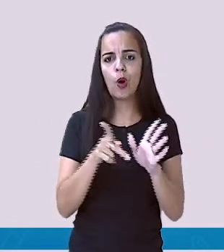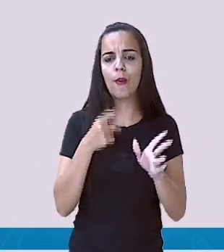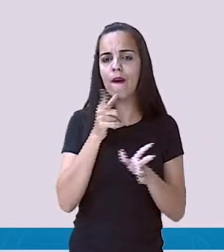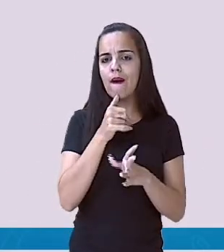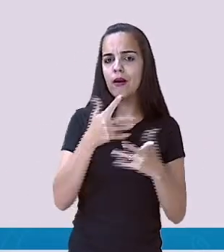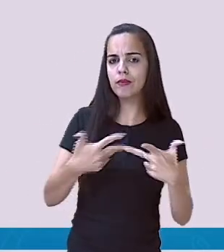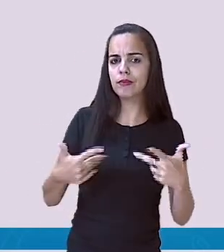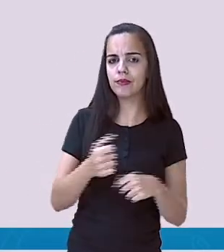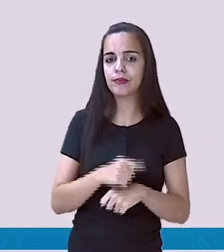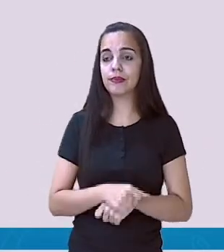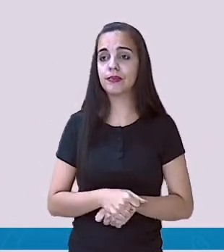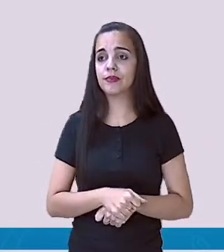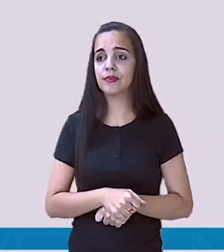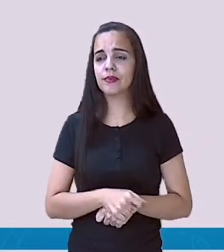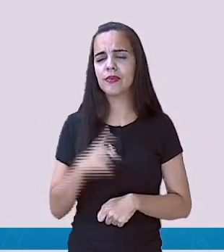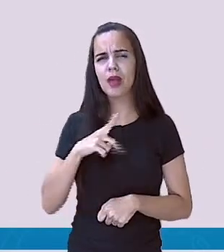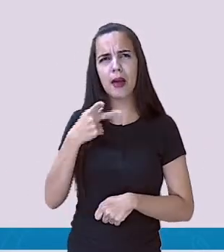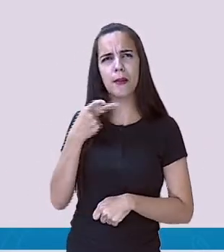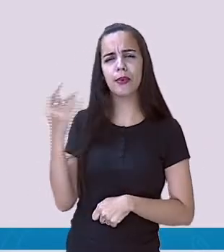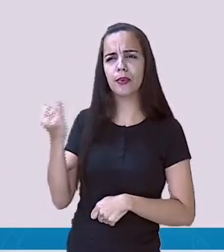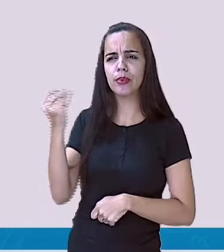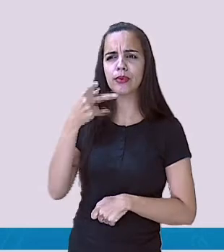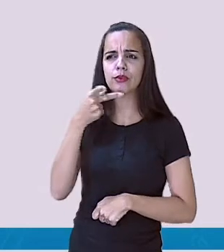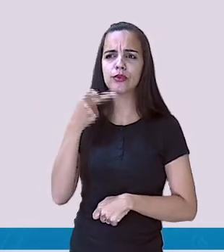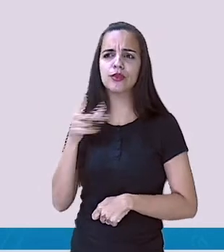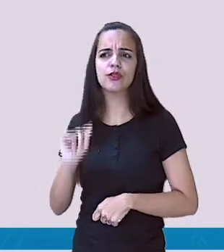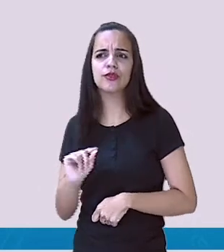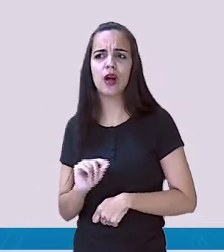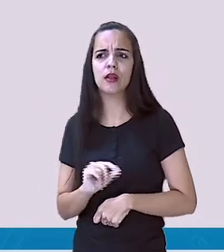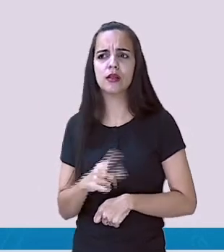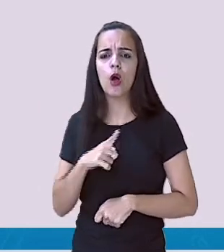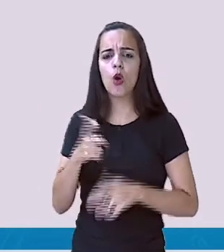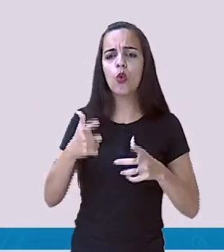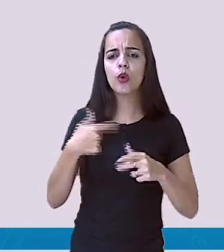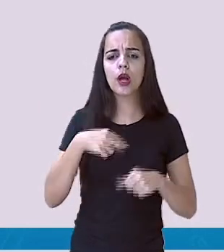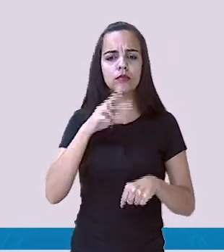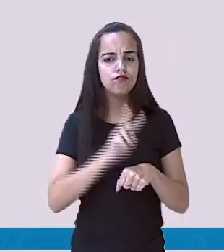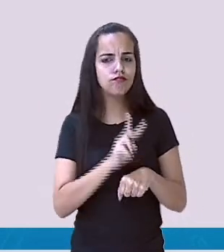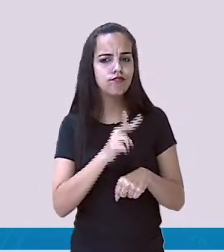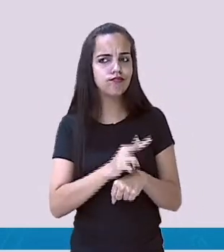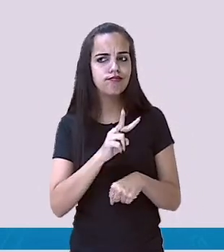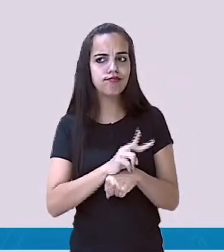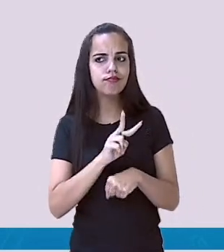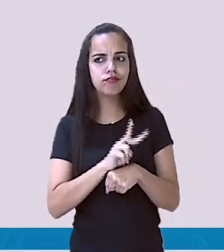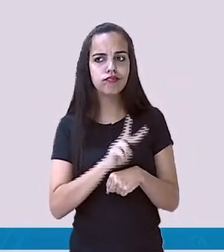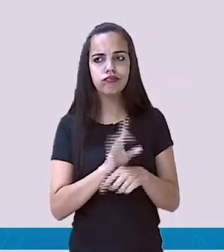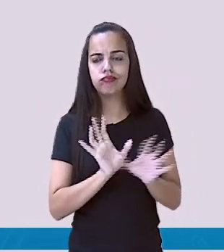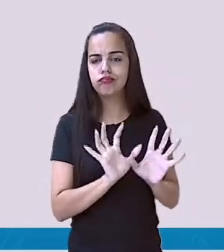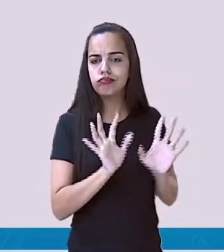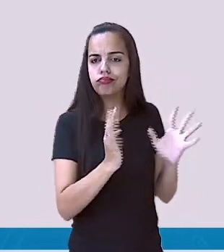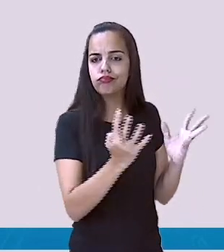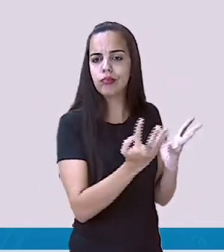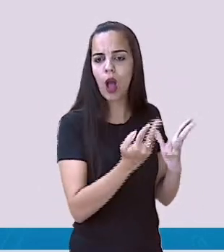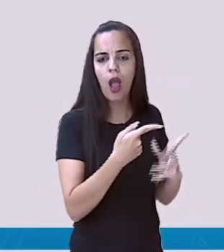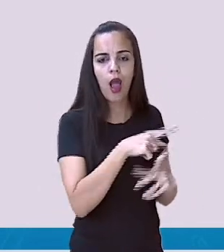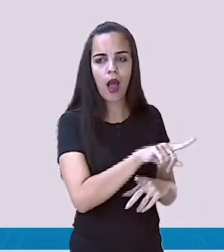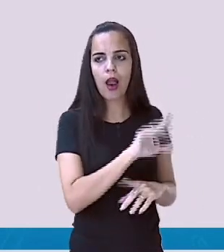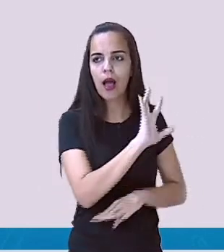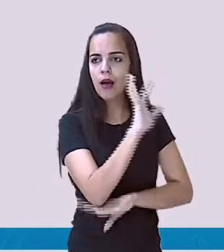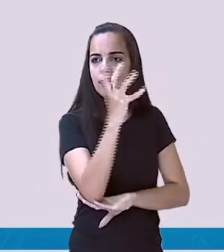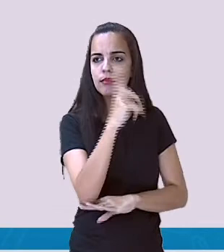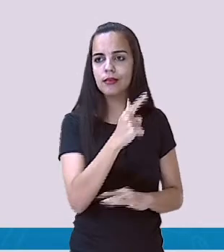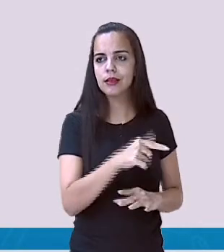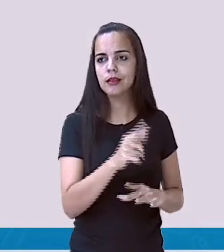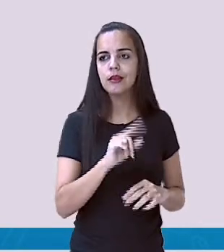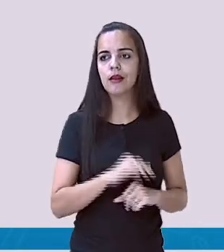aqui, que existem lugares de preservação, onde é preservada toda aquela área natural,